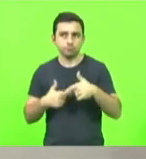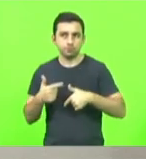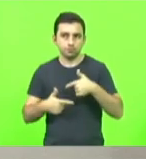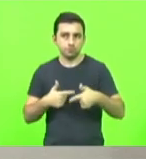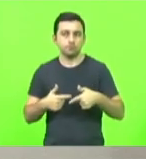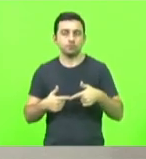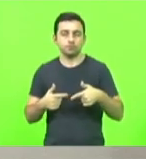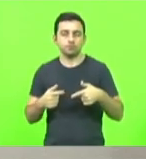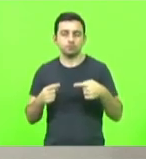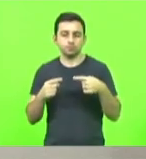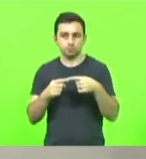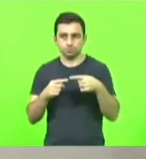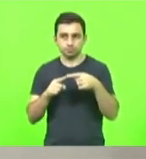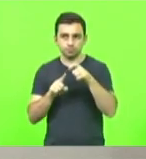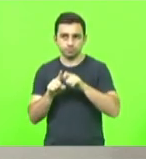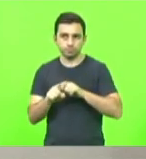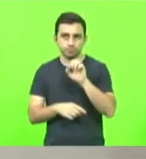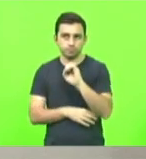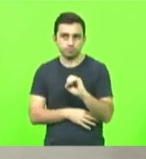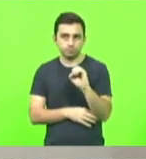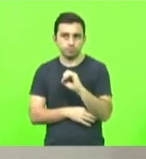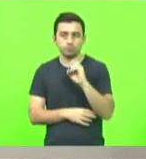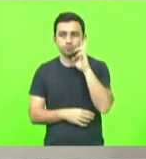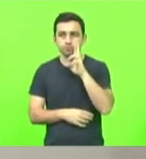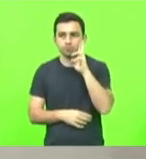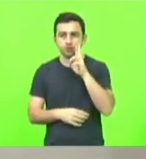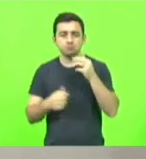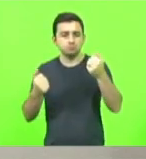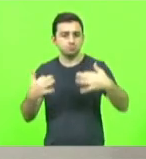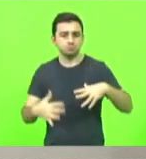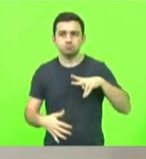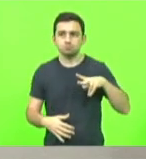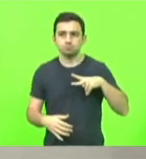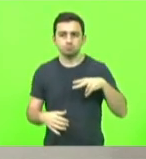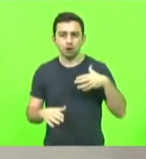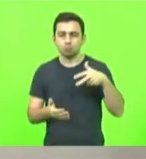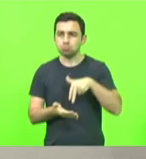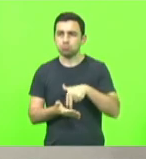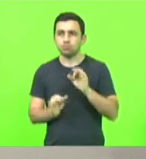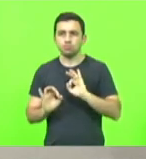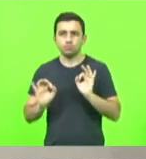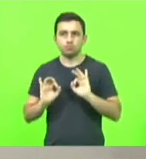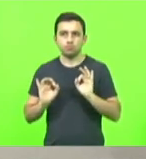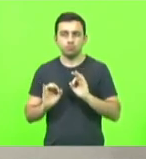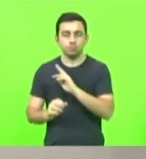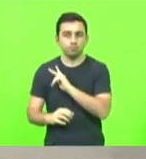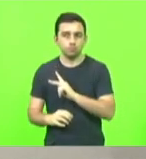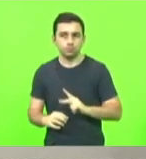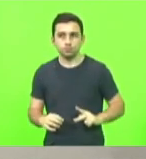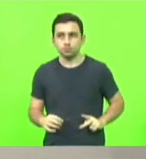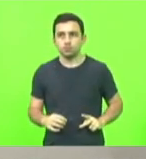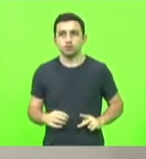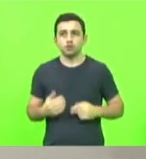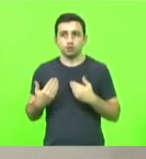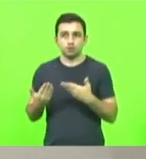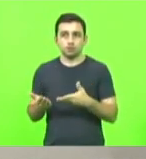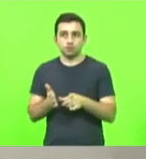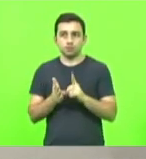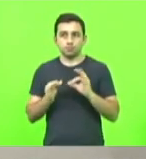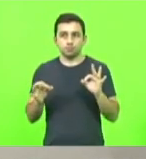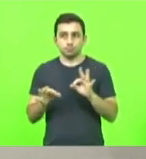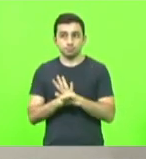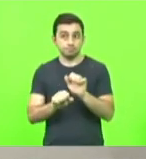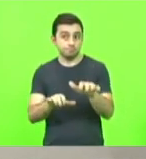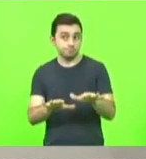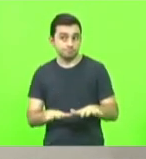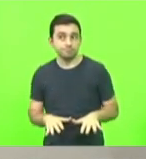Rosa. Explicações pessoais, não houve oradores inscritos. Nada mais havendo a tratar, o senhor presidente, antes de encerrar a